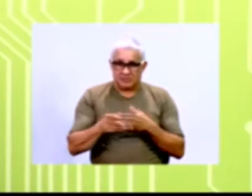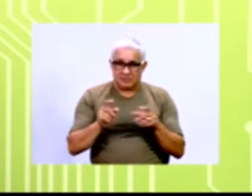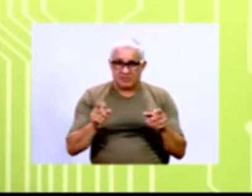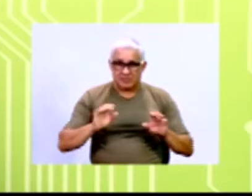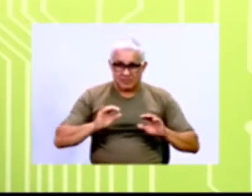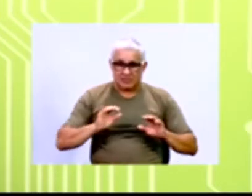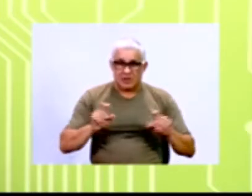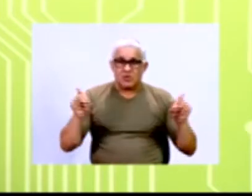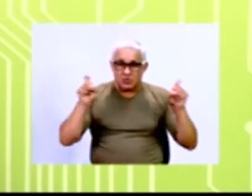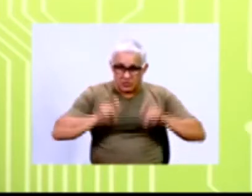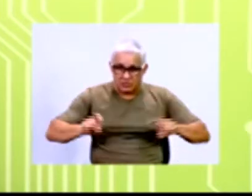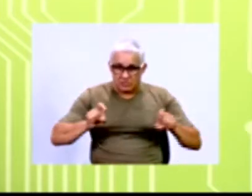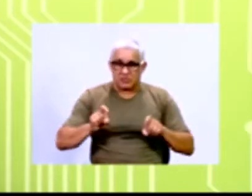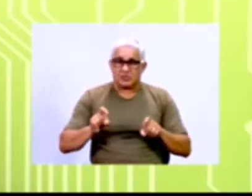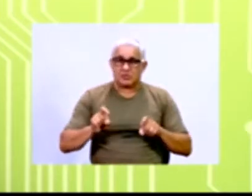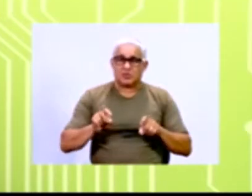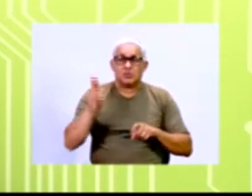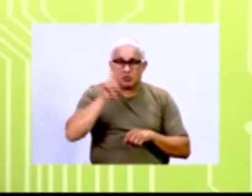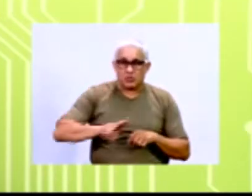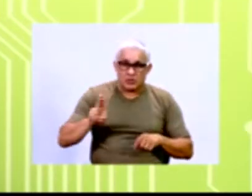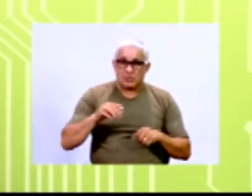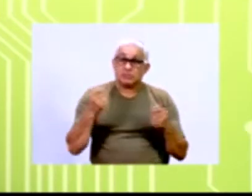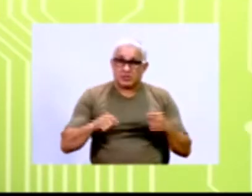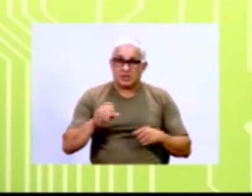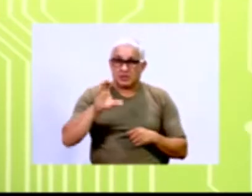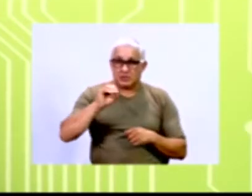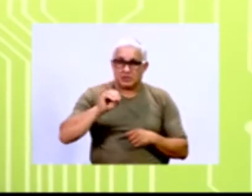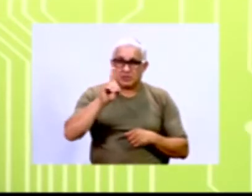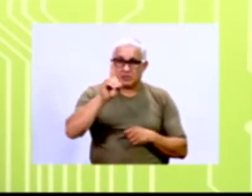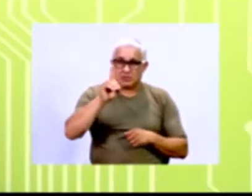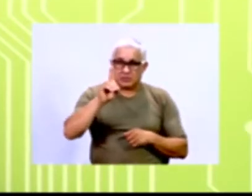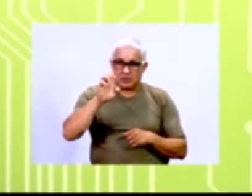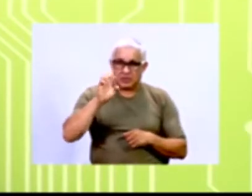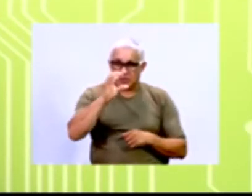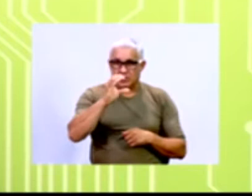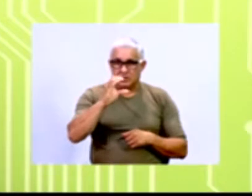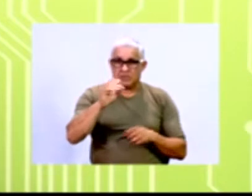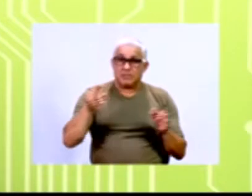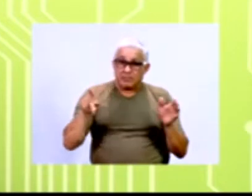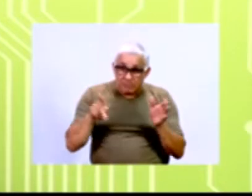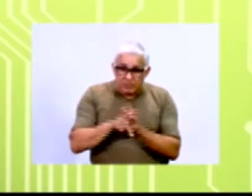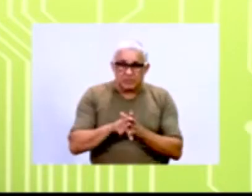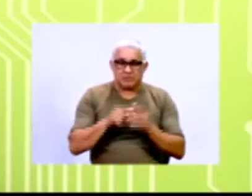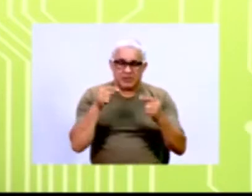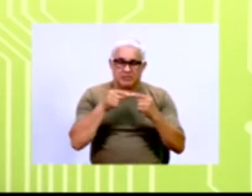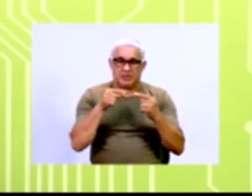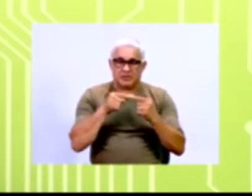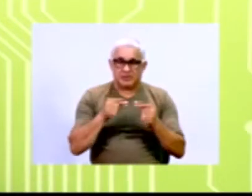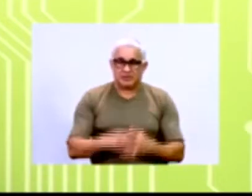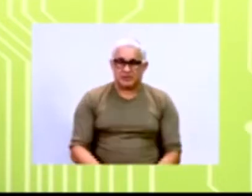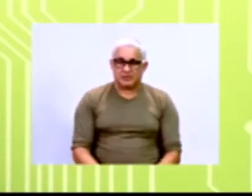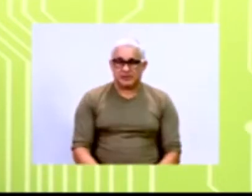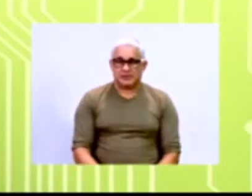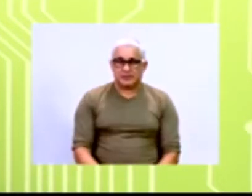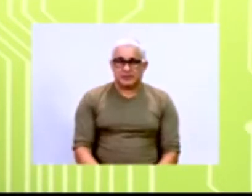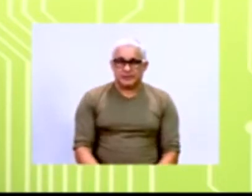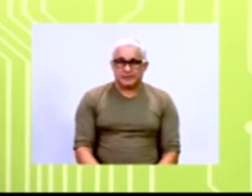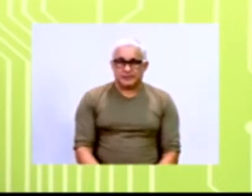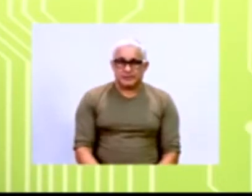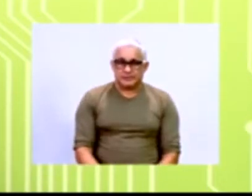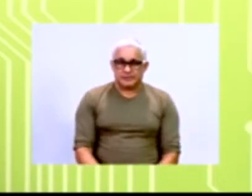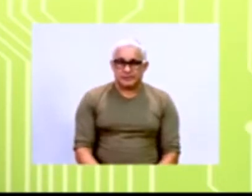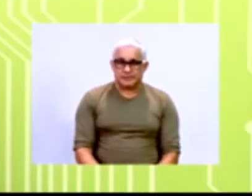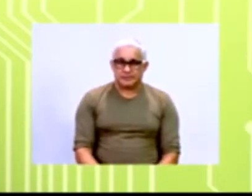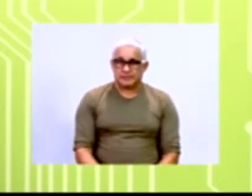tocar. Muitas vezes eu preciso ter um codec específico para aquele formato AAC, certo? Então não é muito